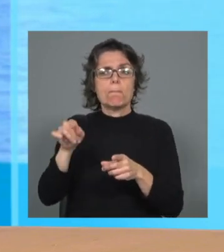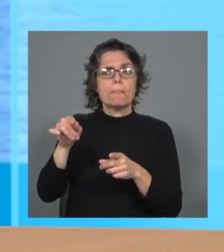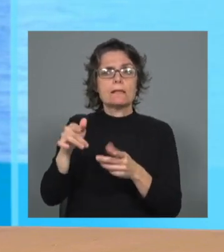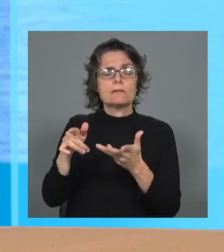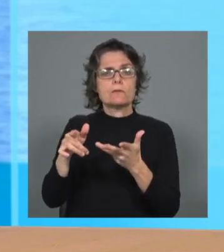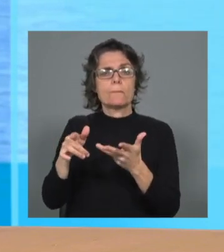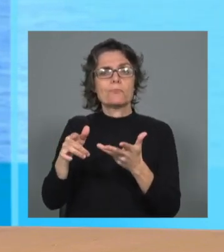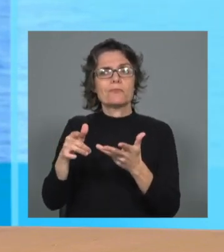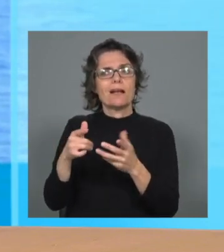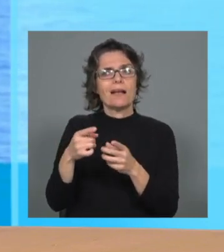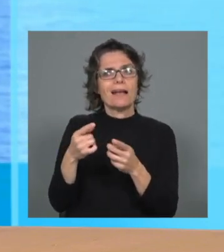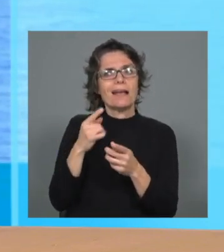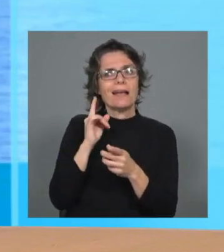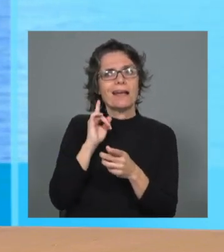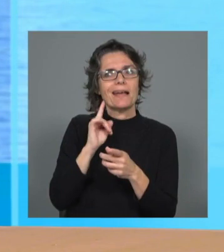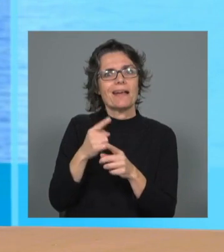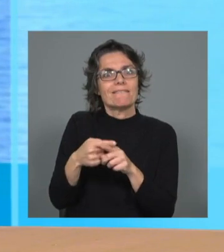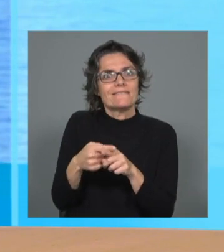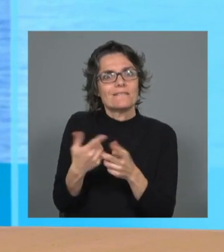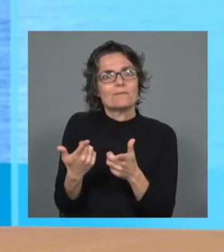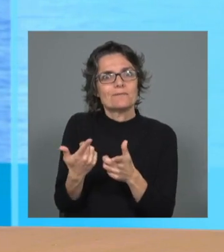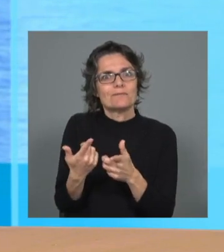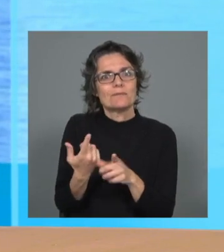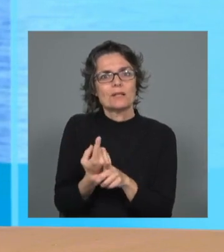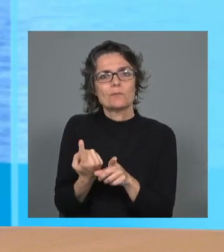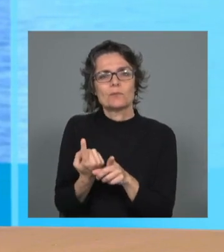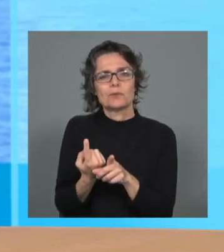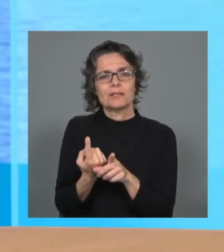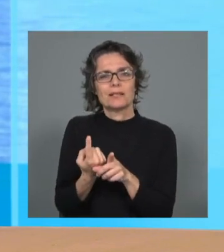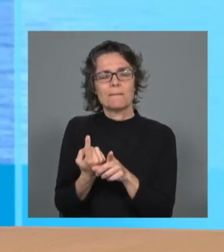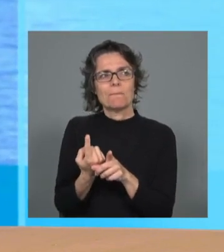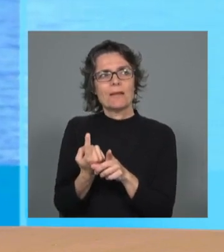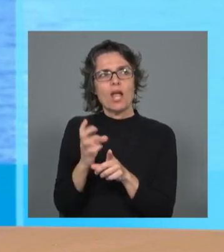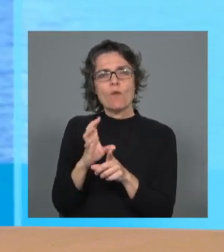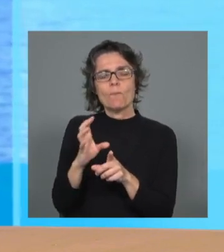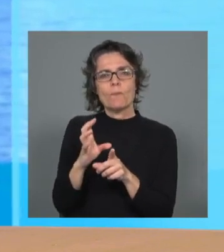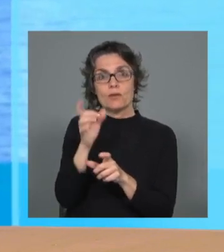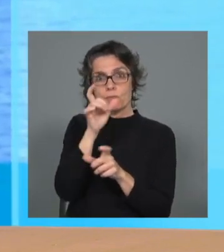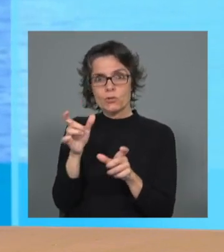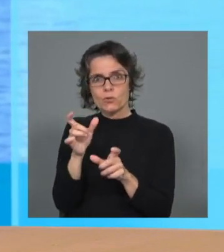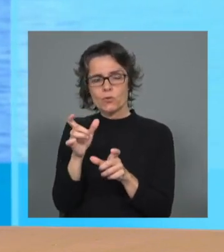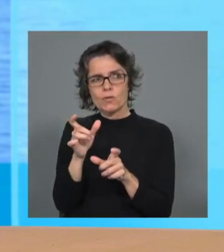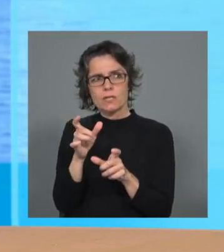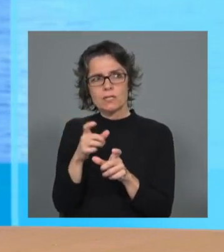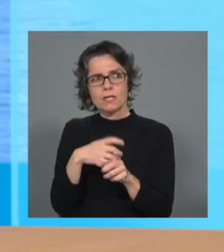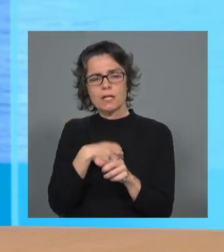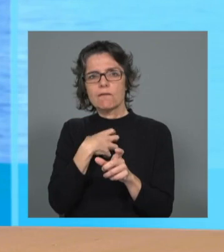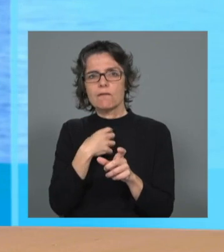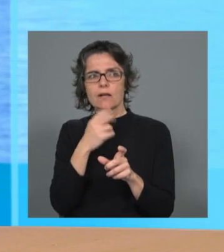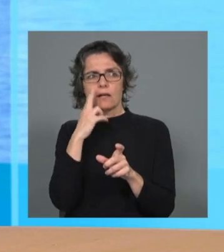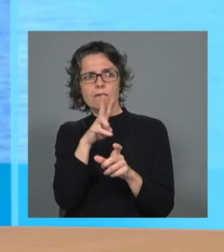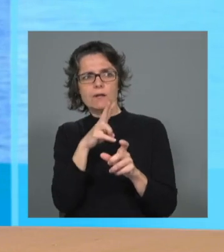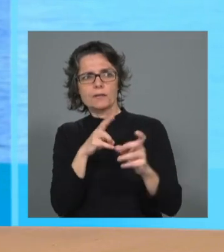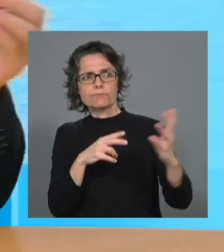mais entusiasmador ou entusiasmante levar este anúncio, porque as pessoas acabam por estar mais isoladas, porque